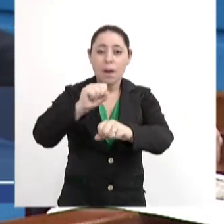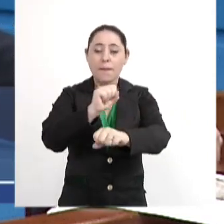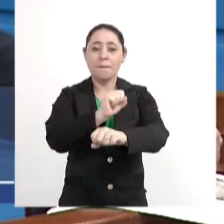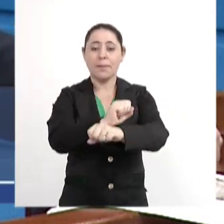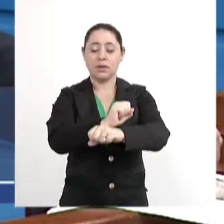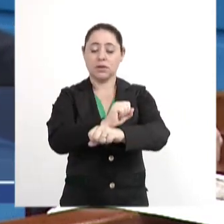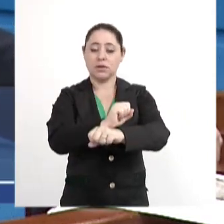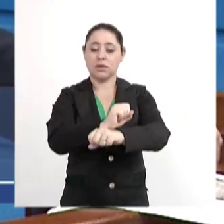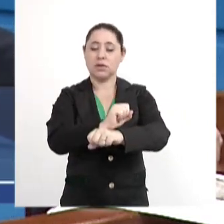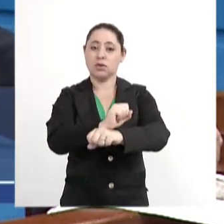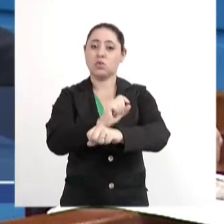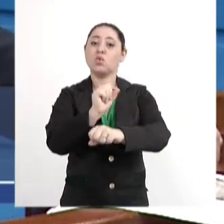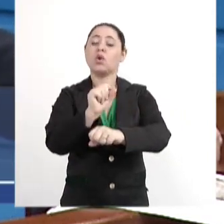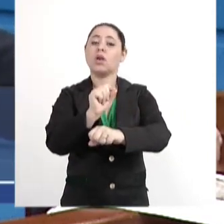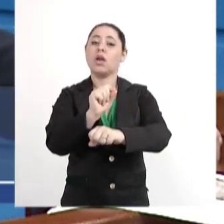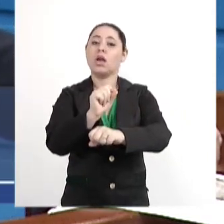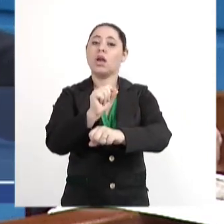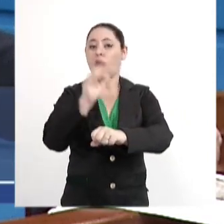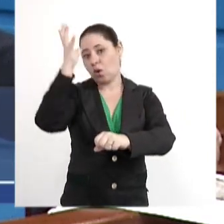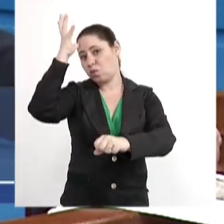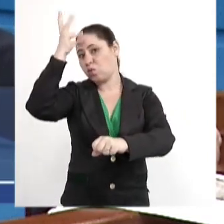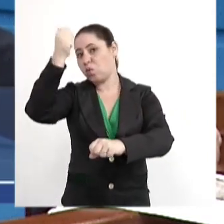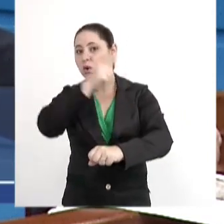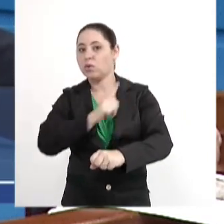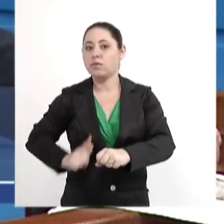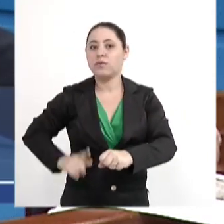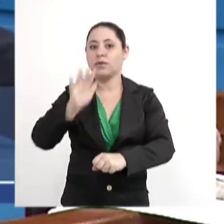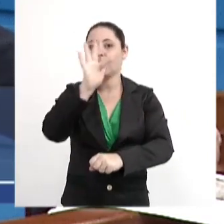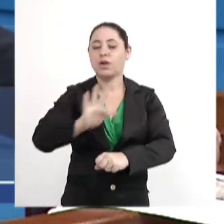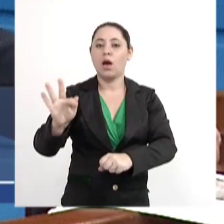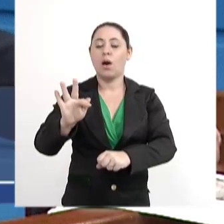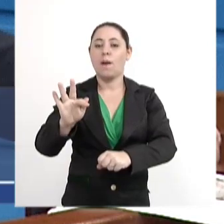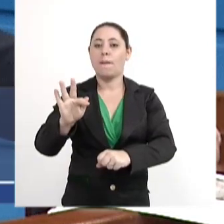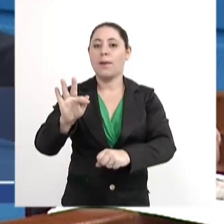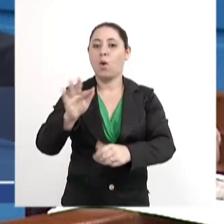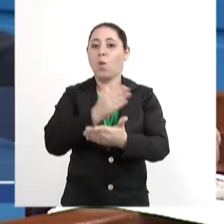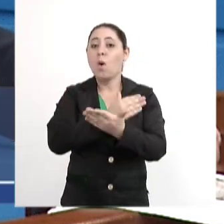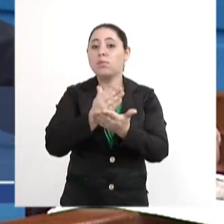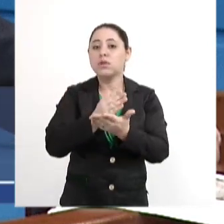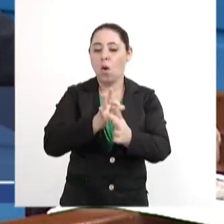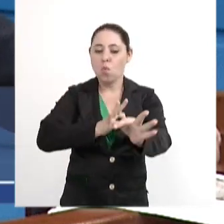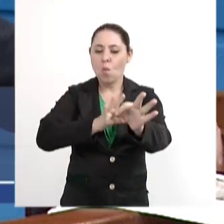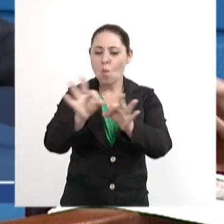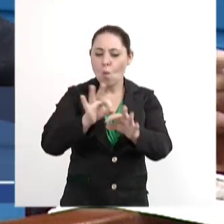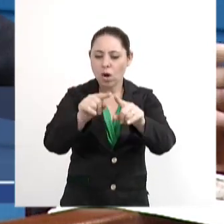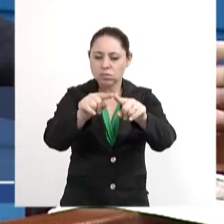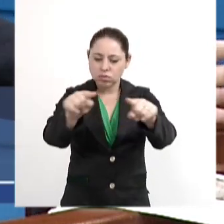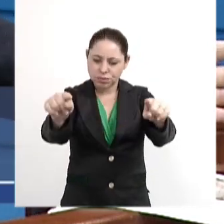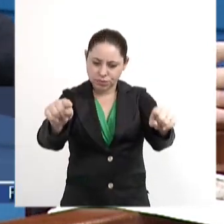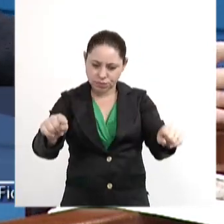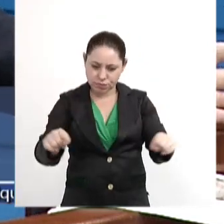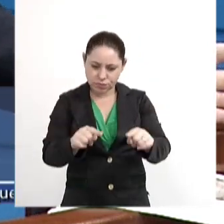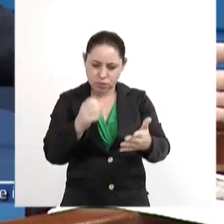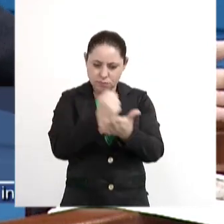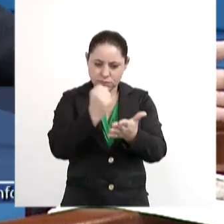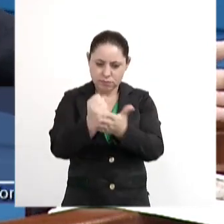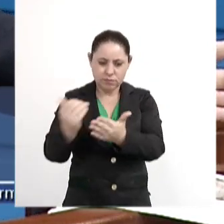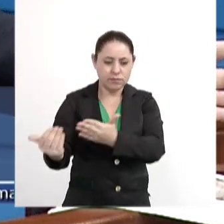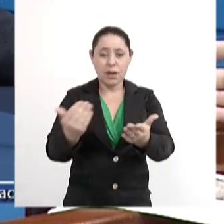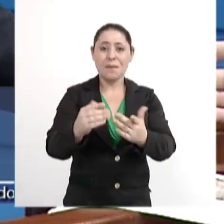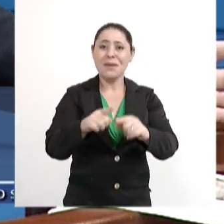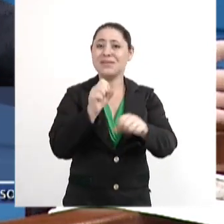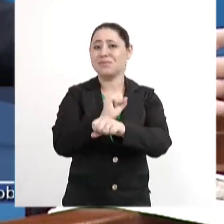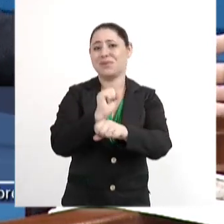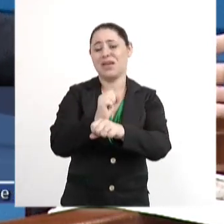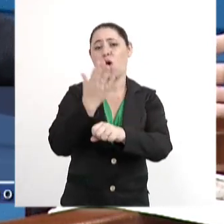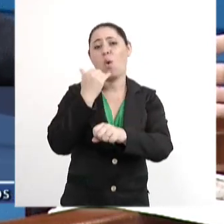aguardando as providências do governo federal para demarcar esses territórios, e enquanto está aguardando, tem que comer,